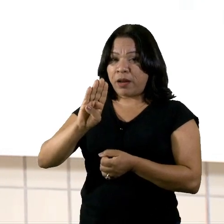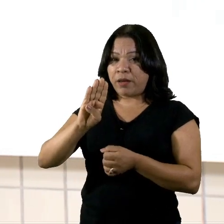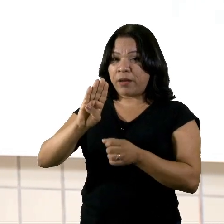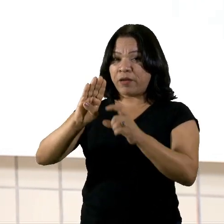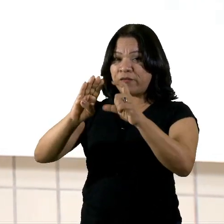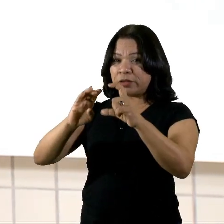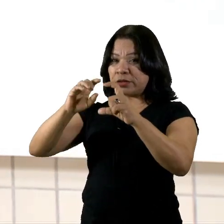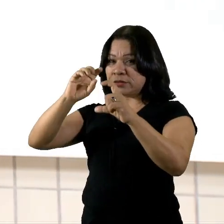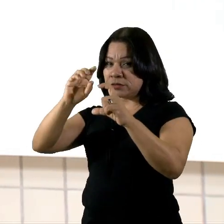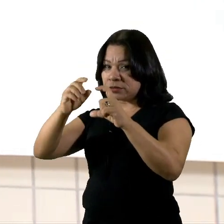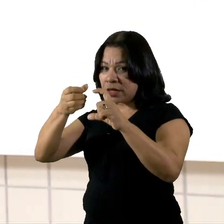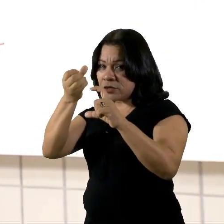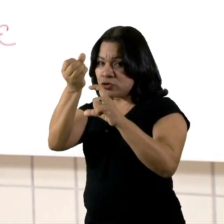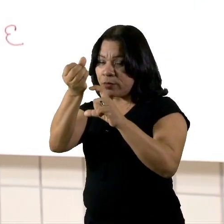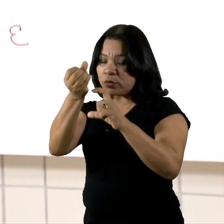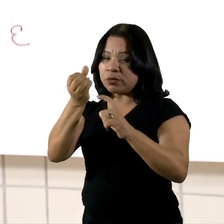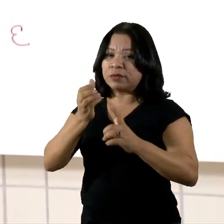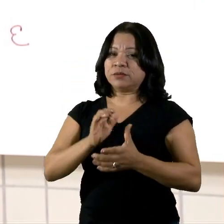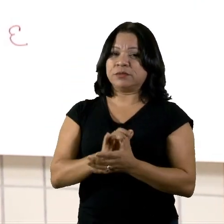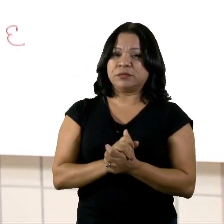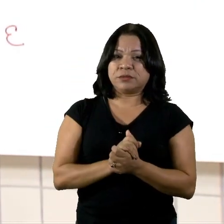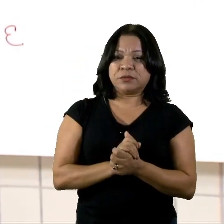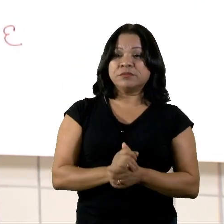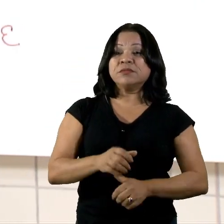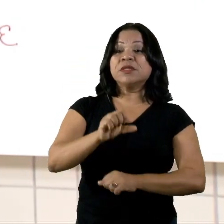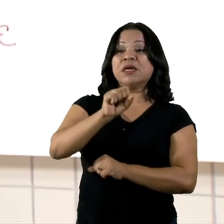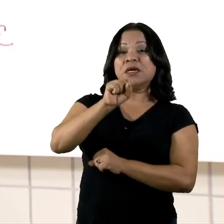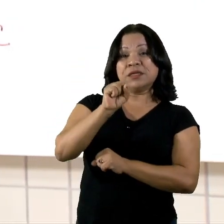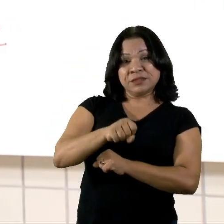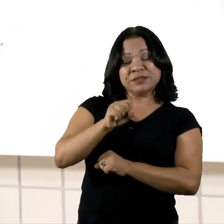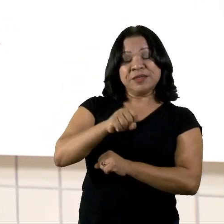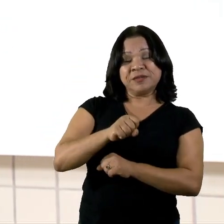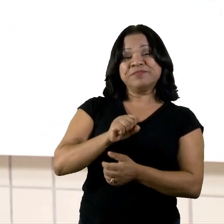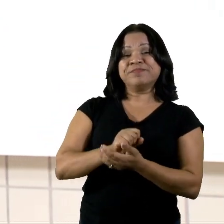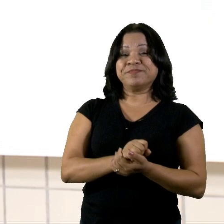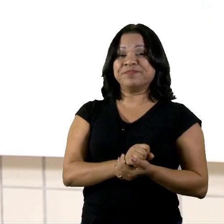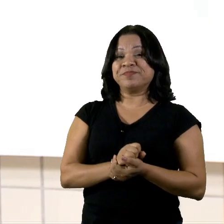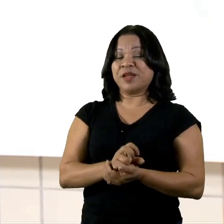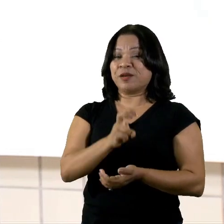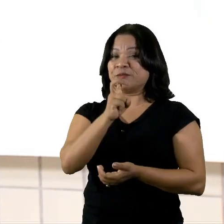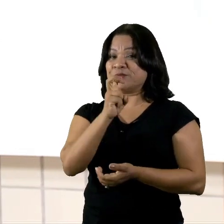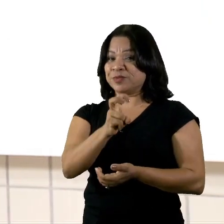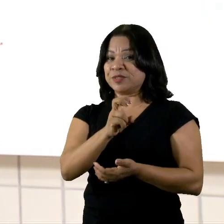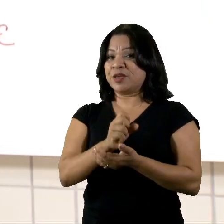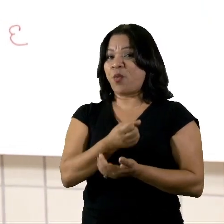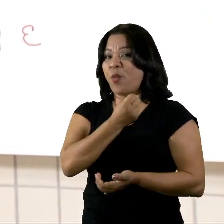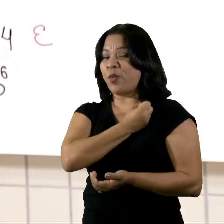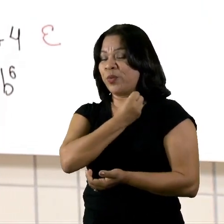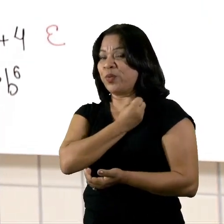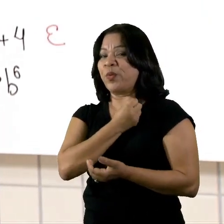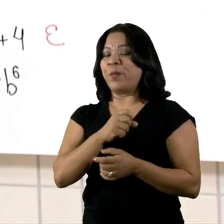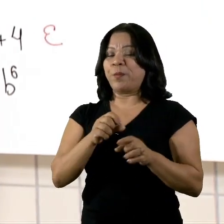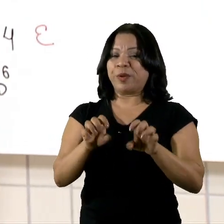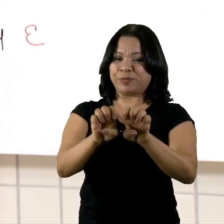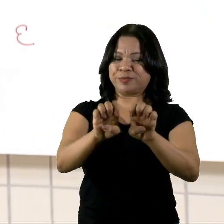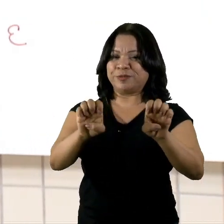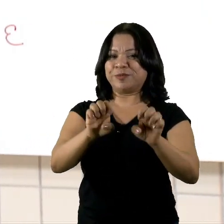é coeficiente numérico desse termo. Ok? Então, é